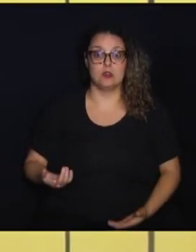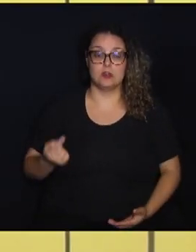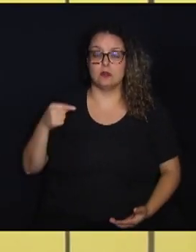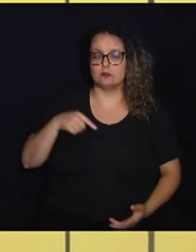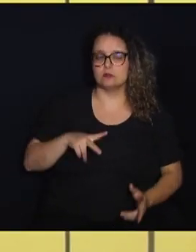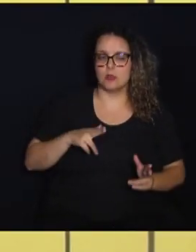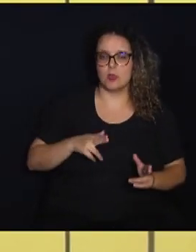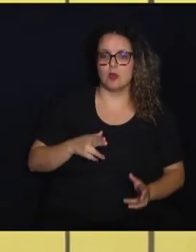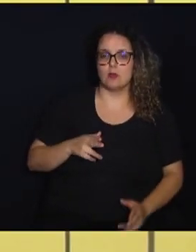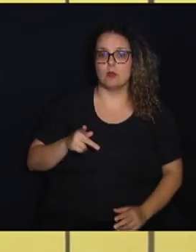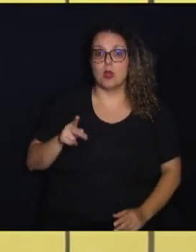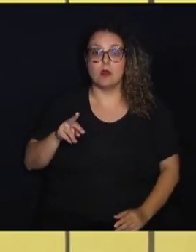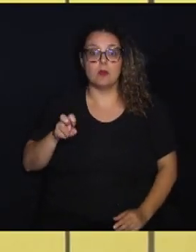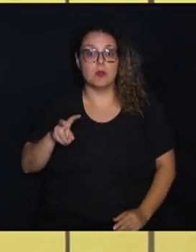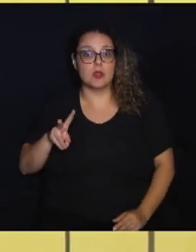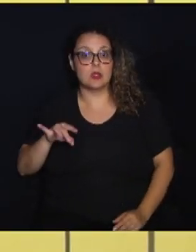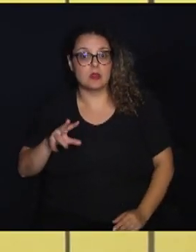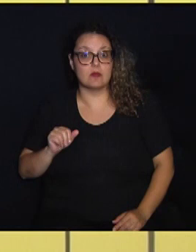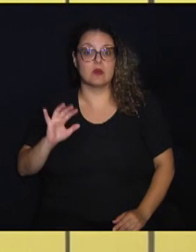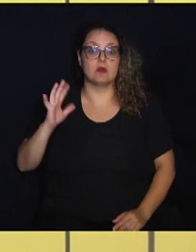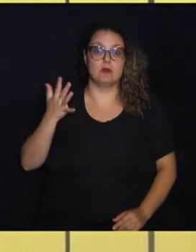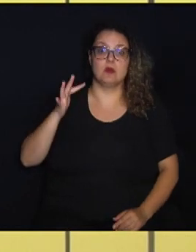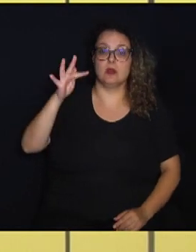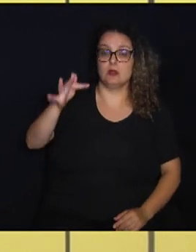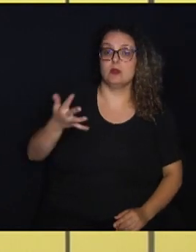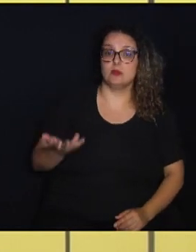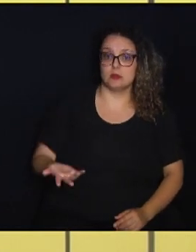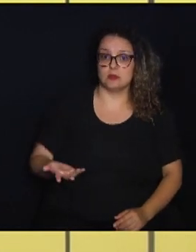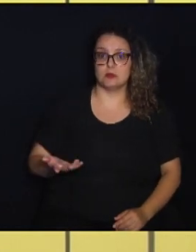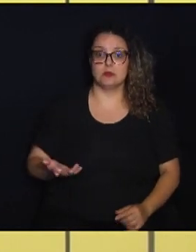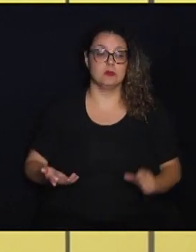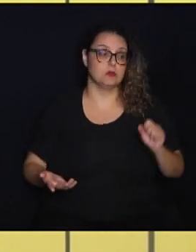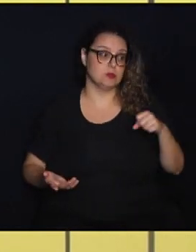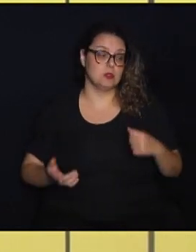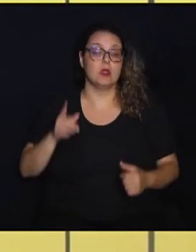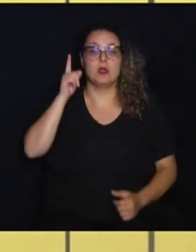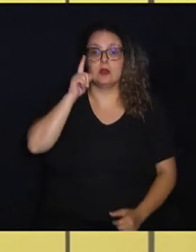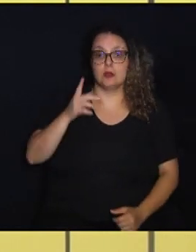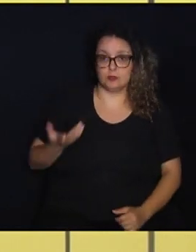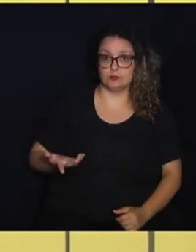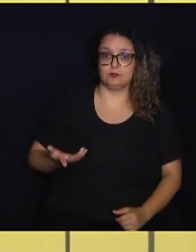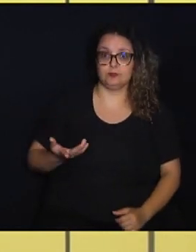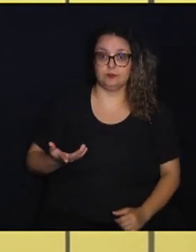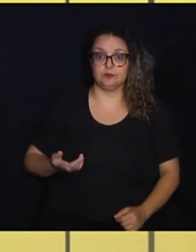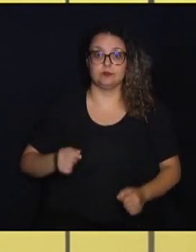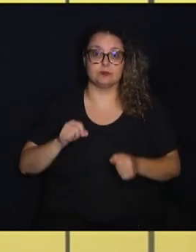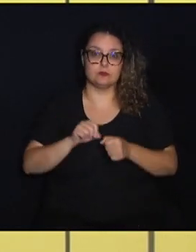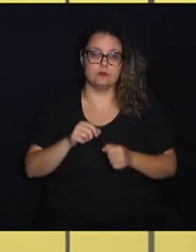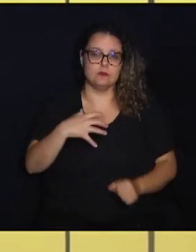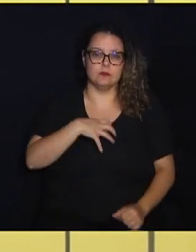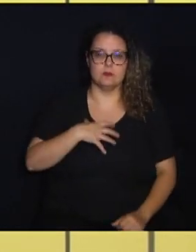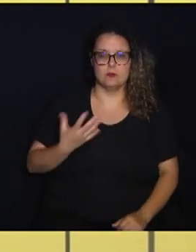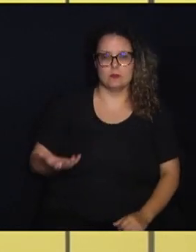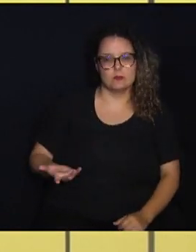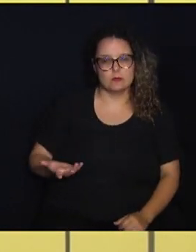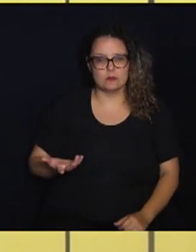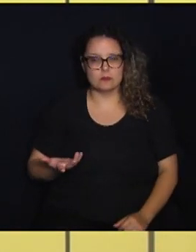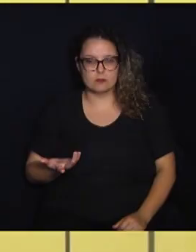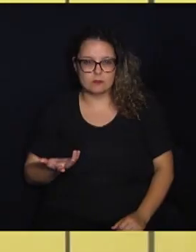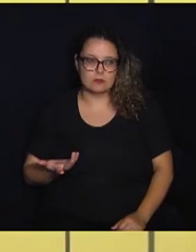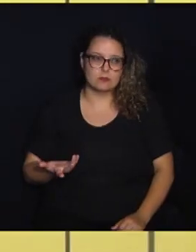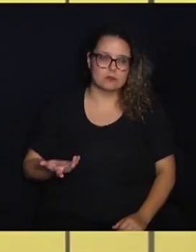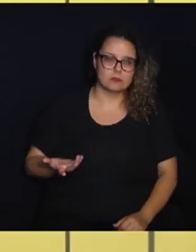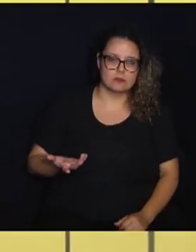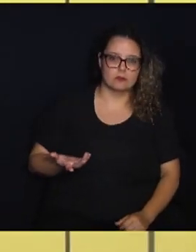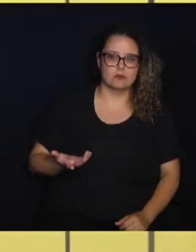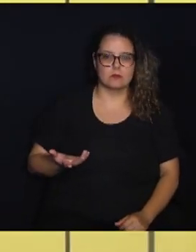fosse uma prévia do que vai acontecer no futuro. Sim. Que aí a gente consegue fazer de uma forma meio fake,